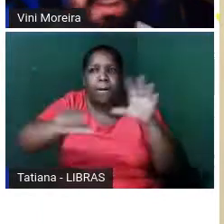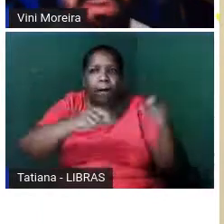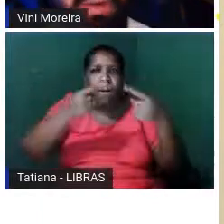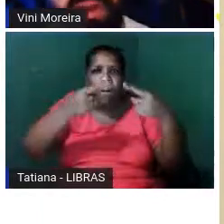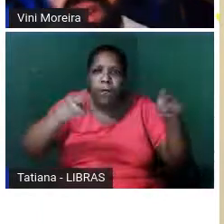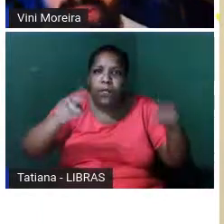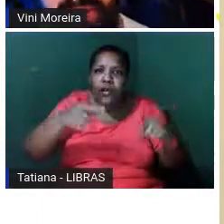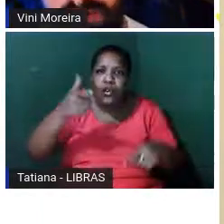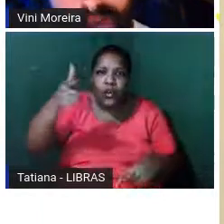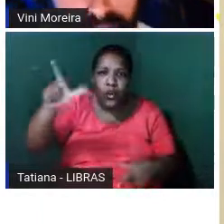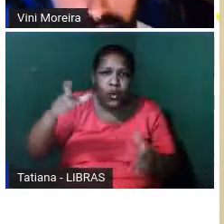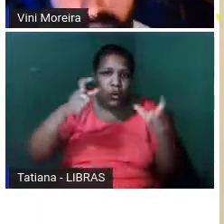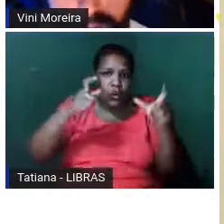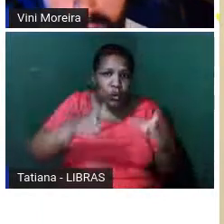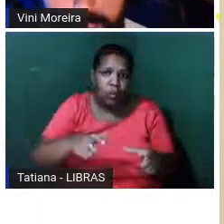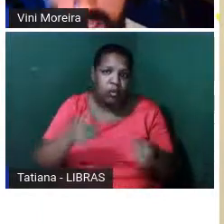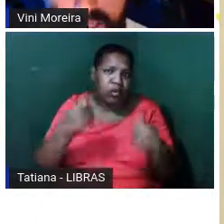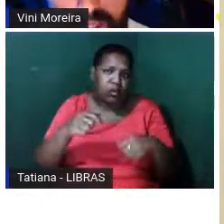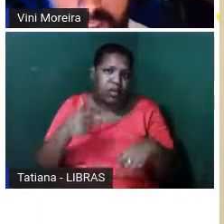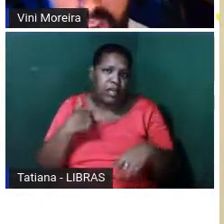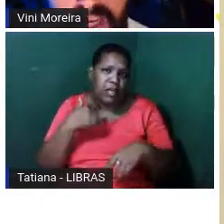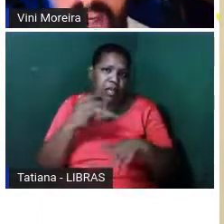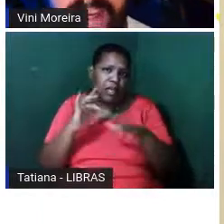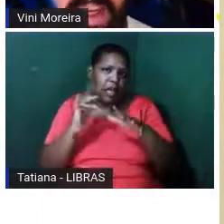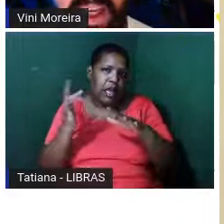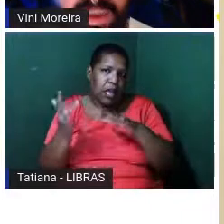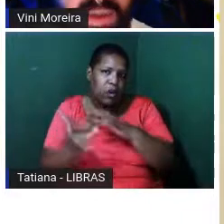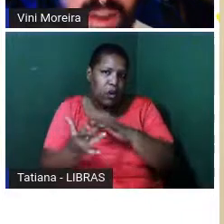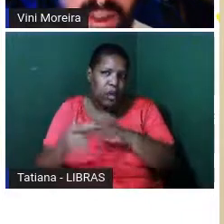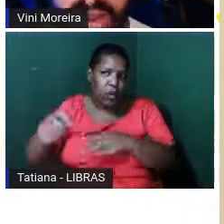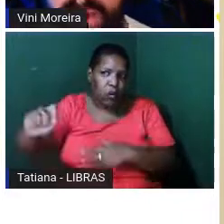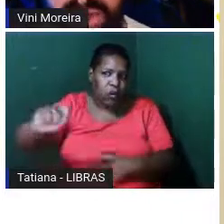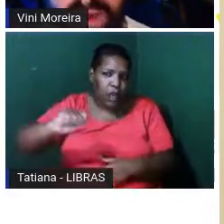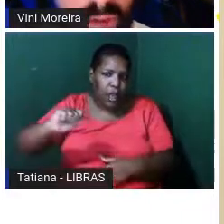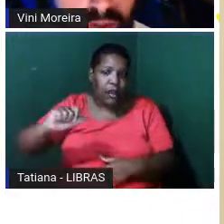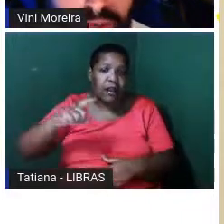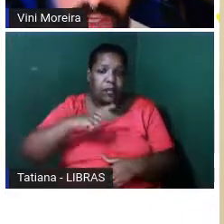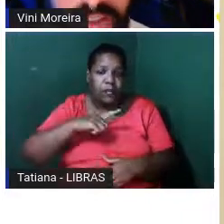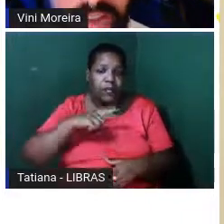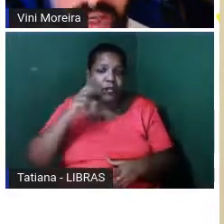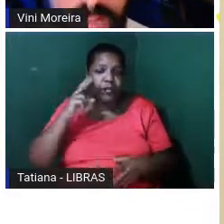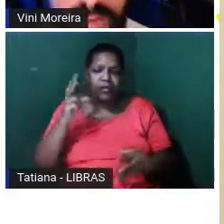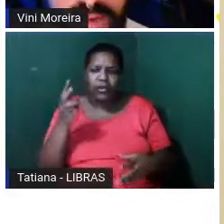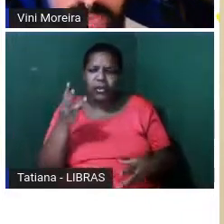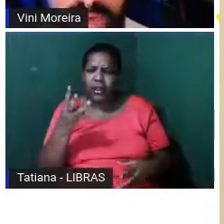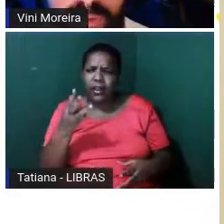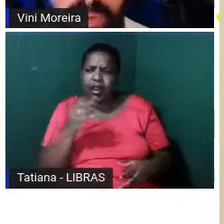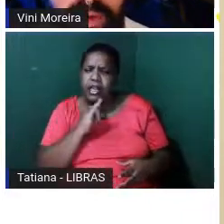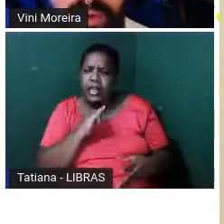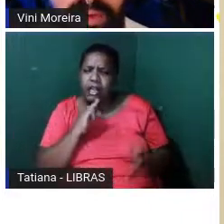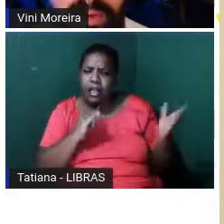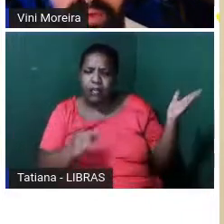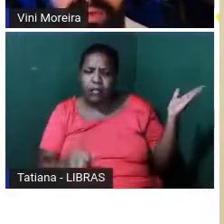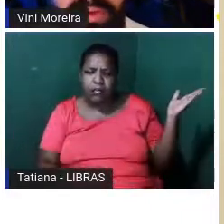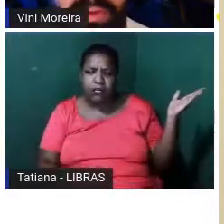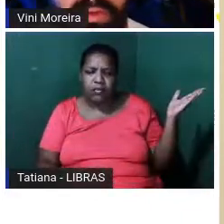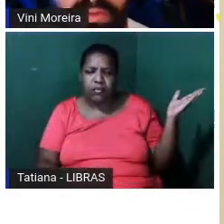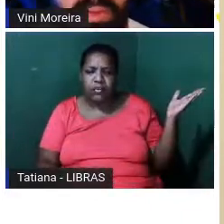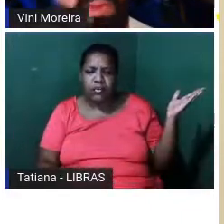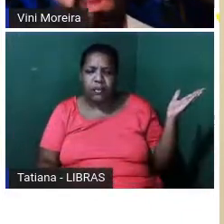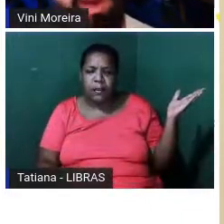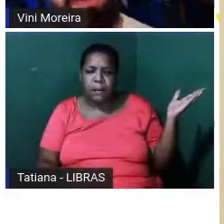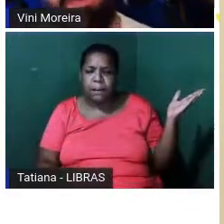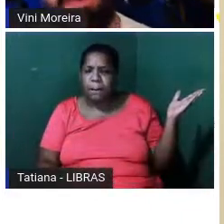e não só da rede social que dá para gente e eu trouxe aqui só 2 em tempos muito